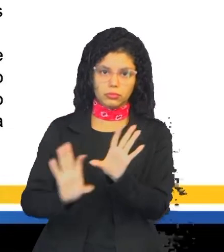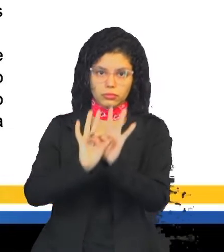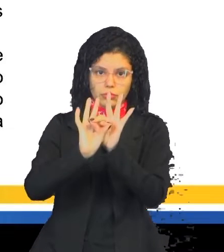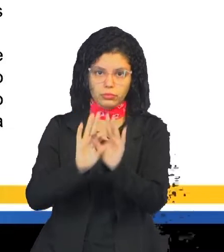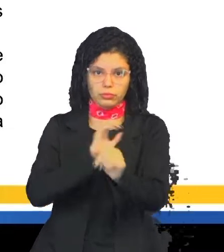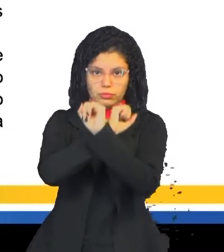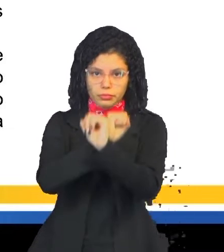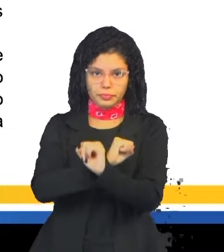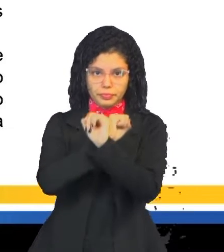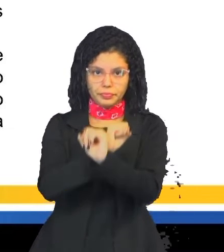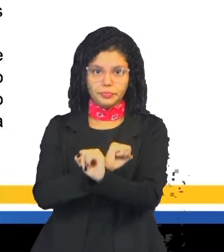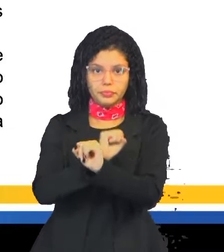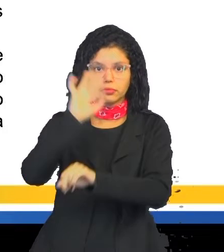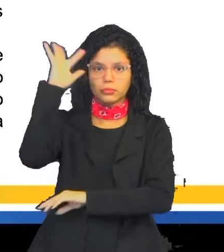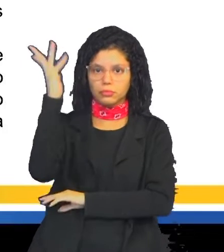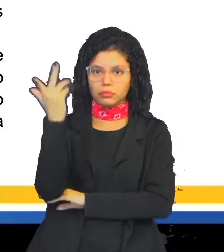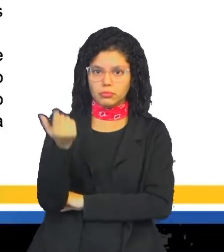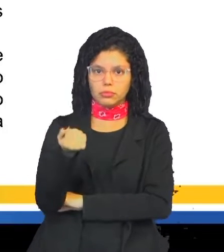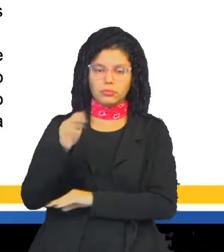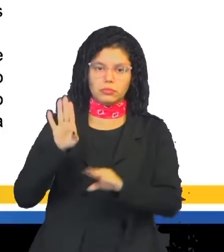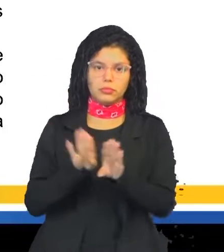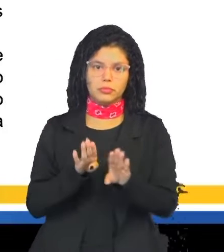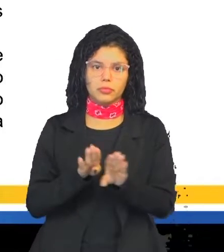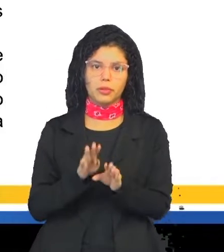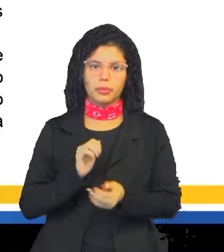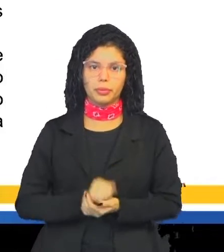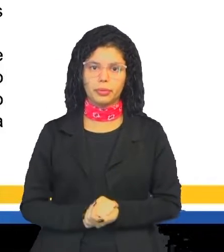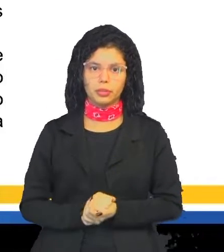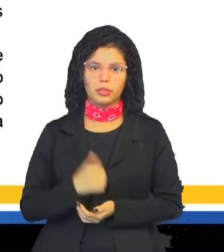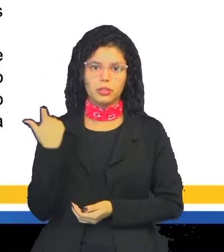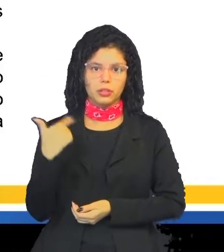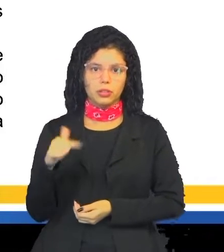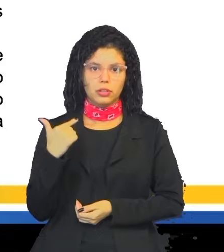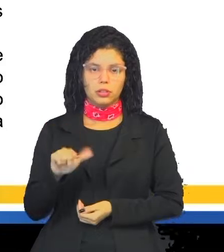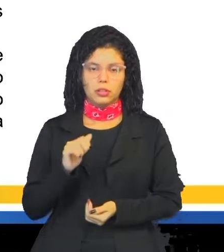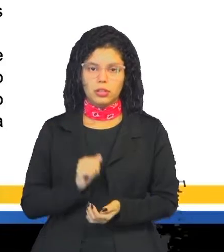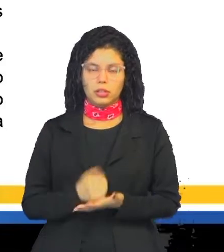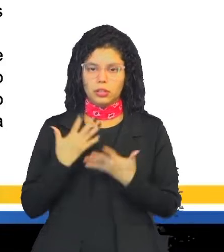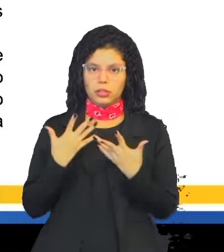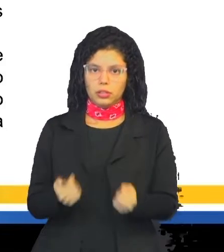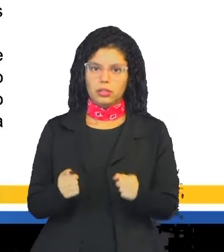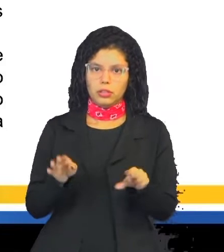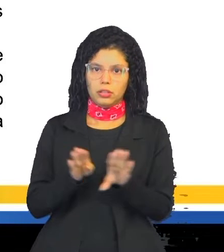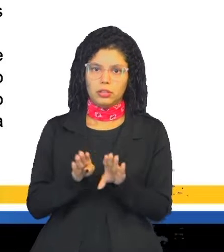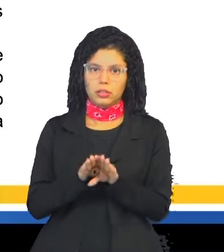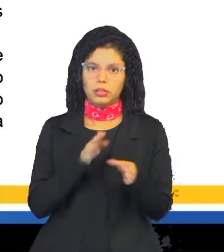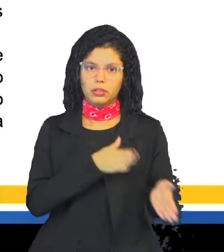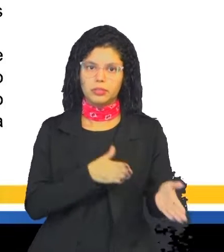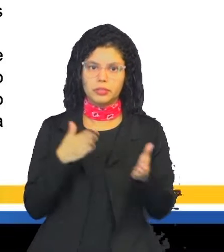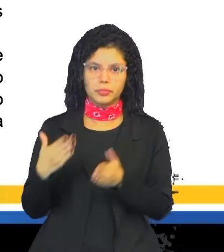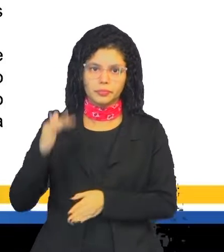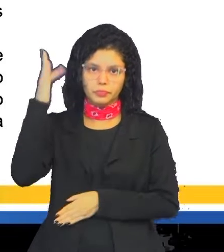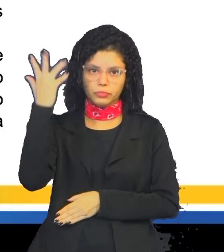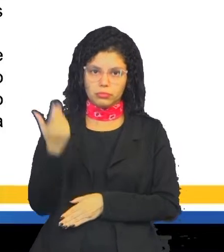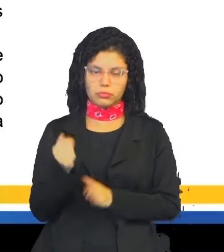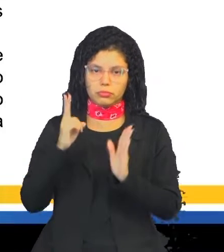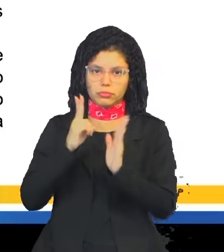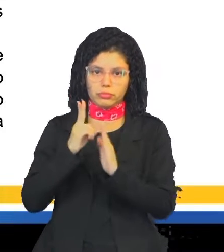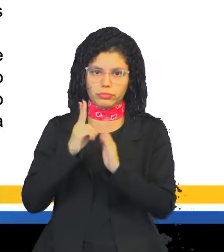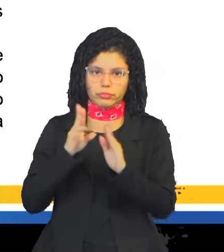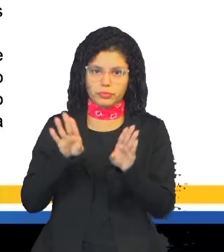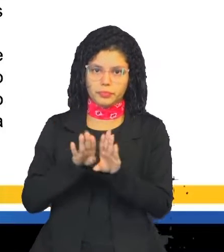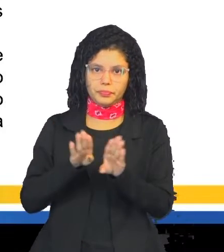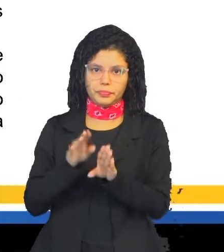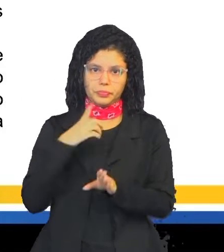a escravidão, africana. Não houve uma aceitação por parte dos indígenas, em relação ao